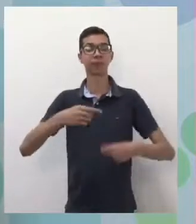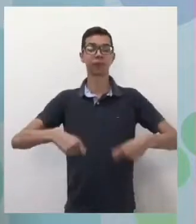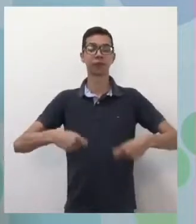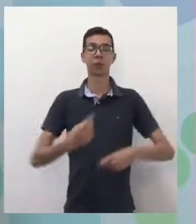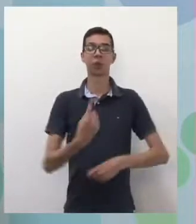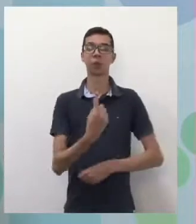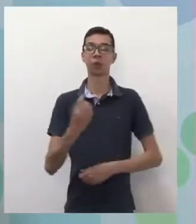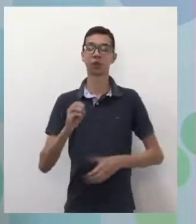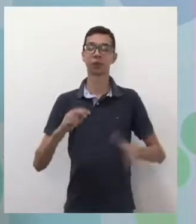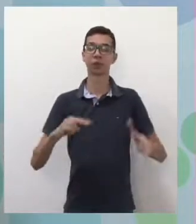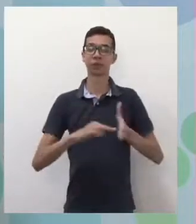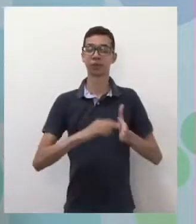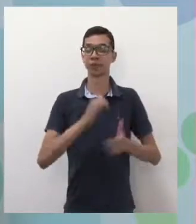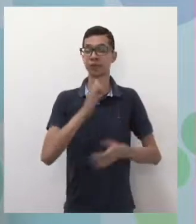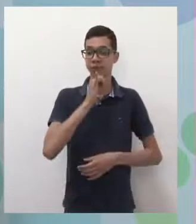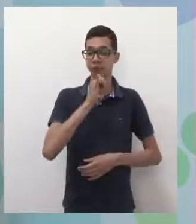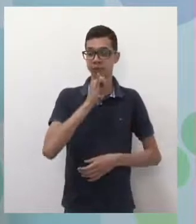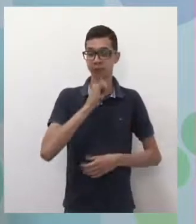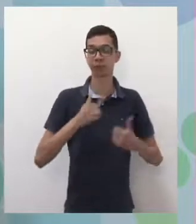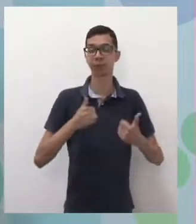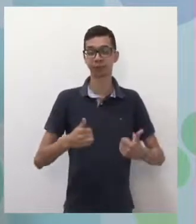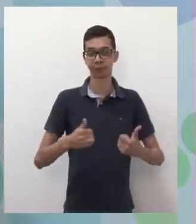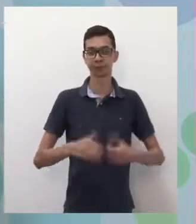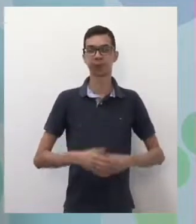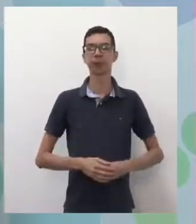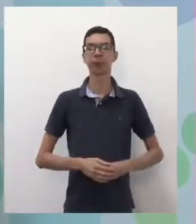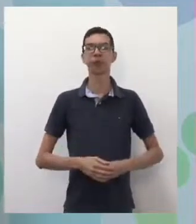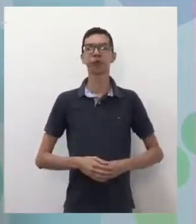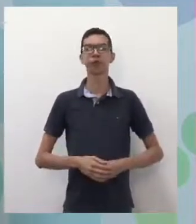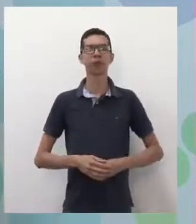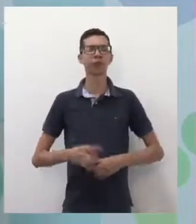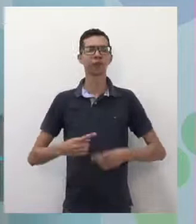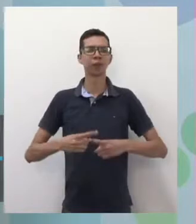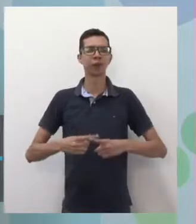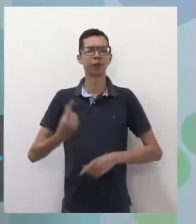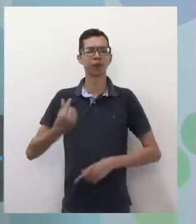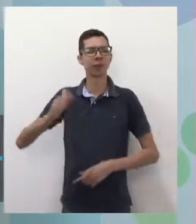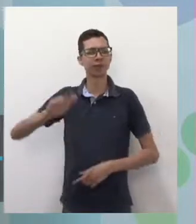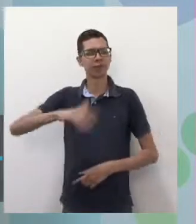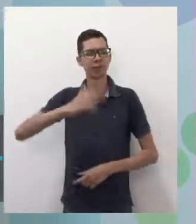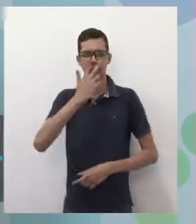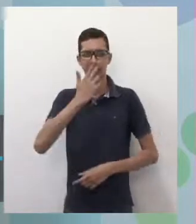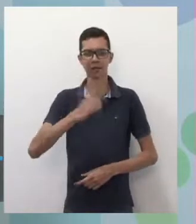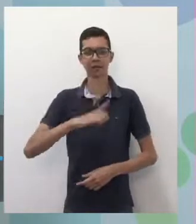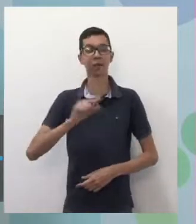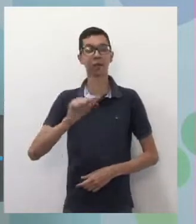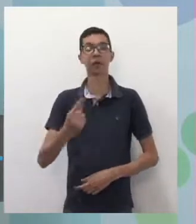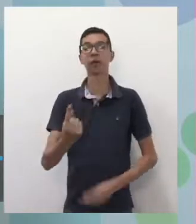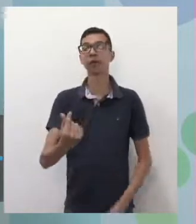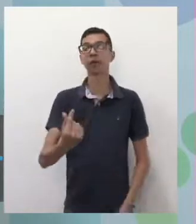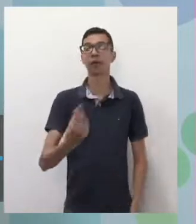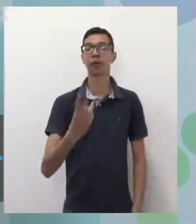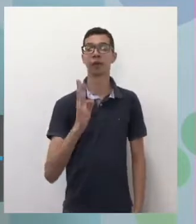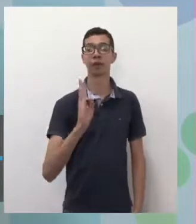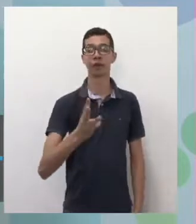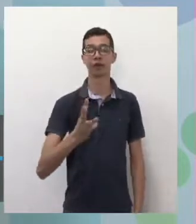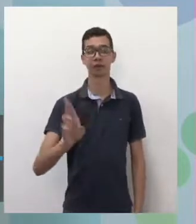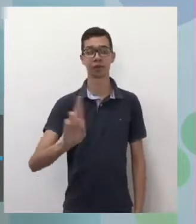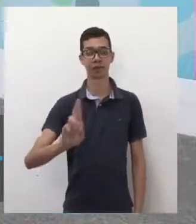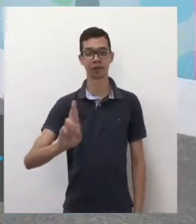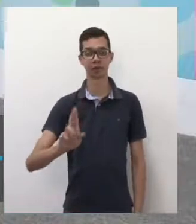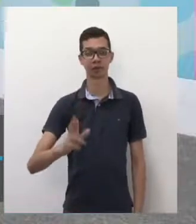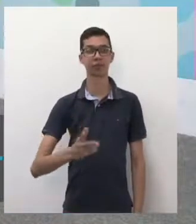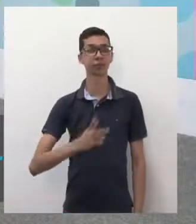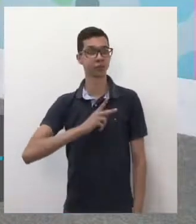110. Não, esse aparelho é 110, tá barato esse aparelho, está custando aí R$3.000 um